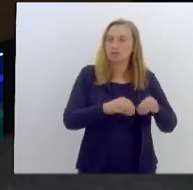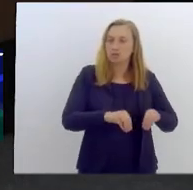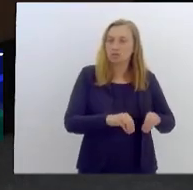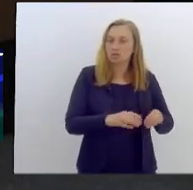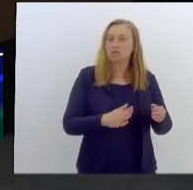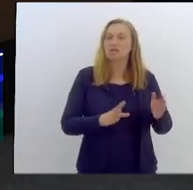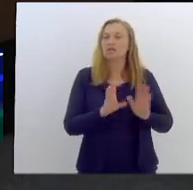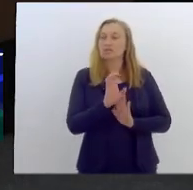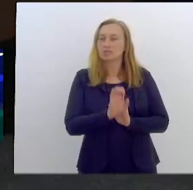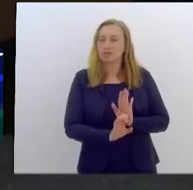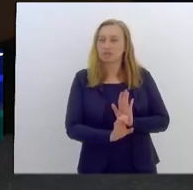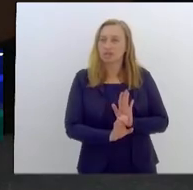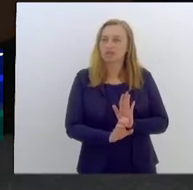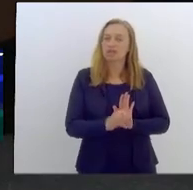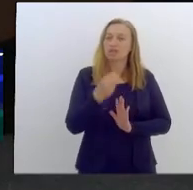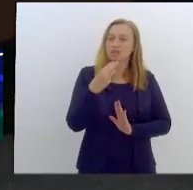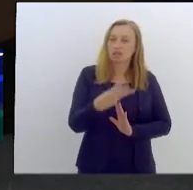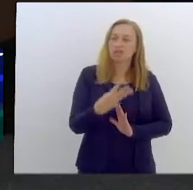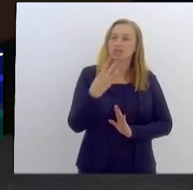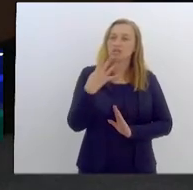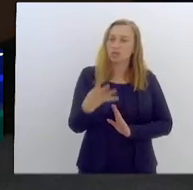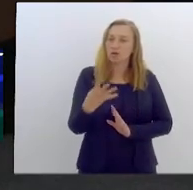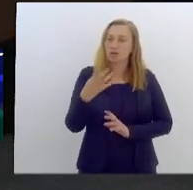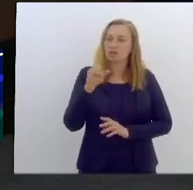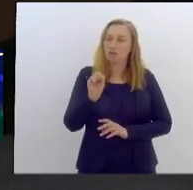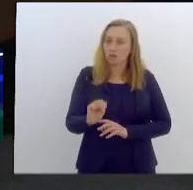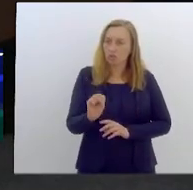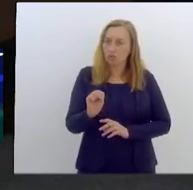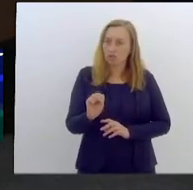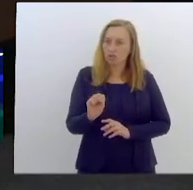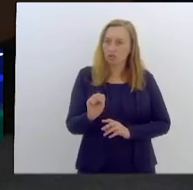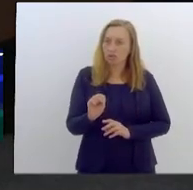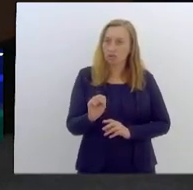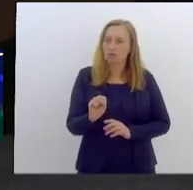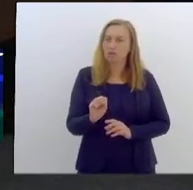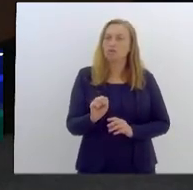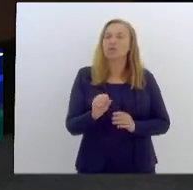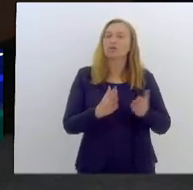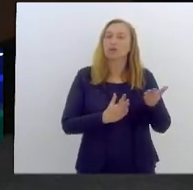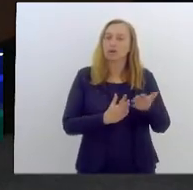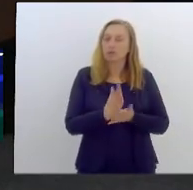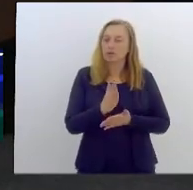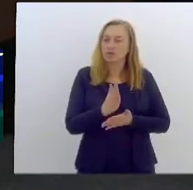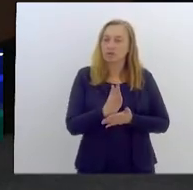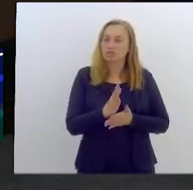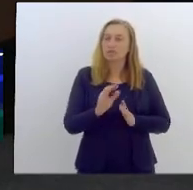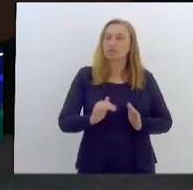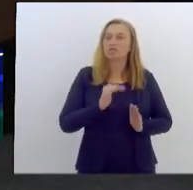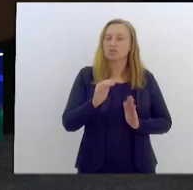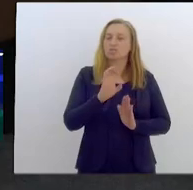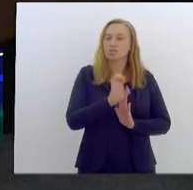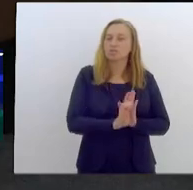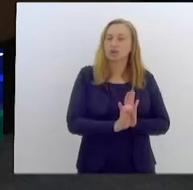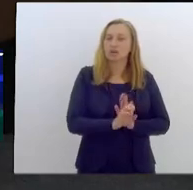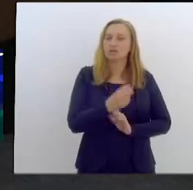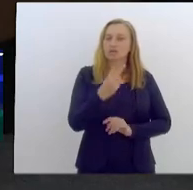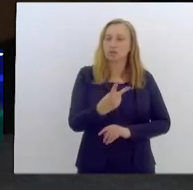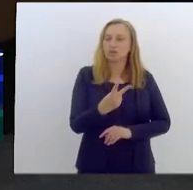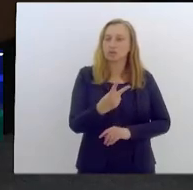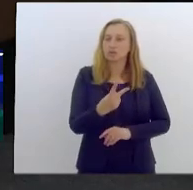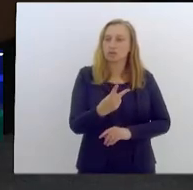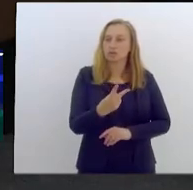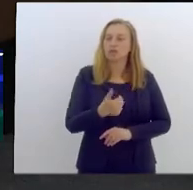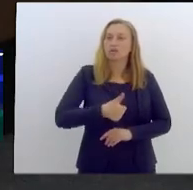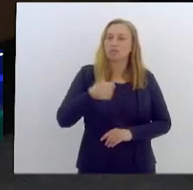Prejudicadas emendas 3, 4 e 8, pela aprovação com subemenda da emenda 2,